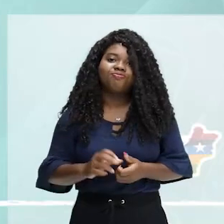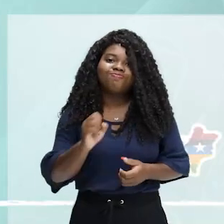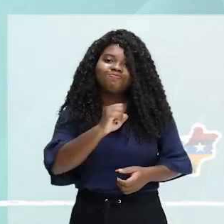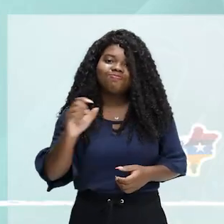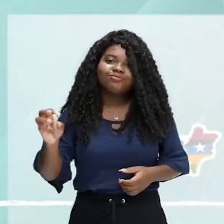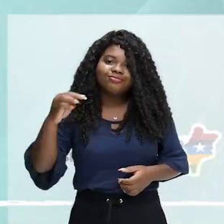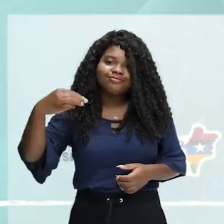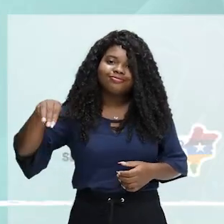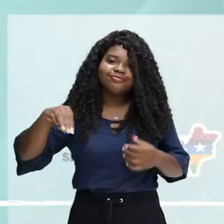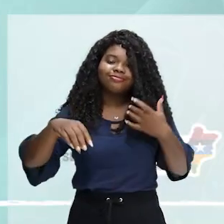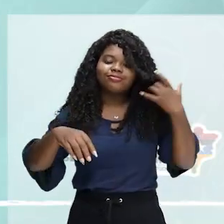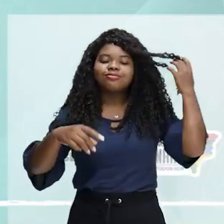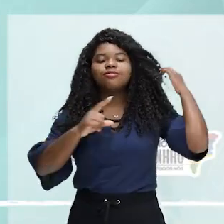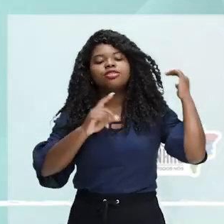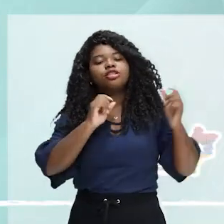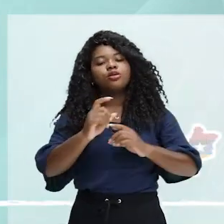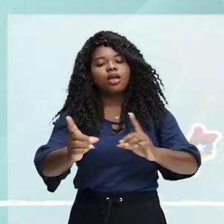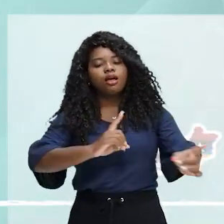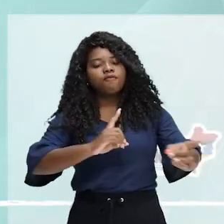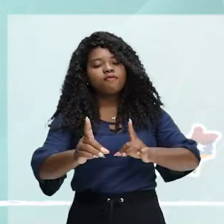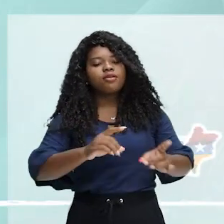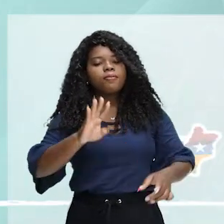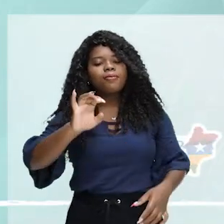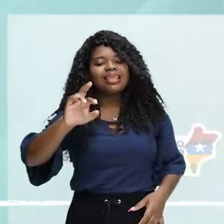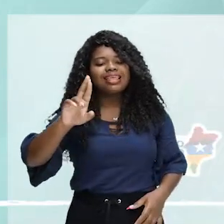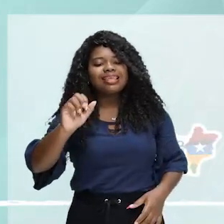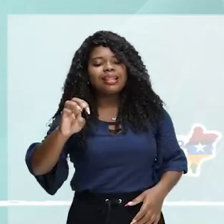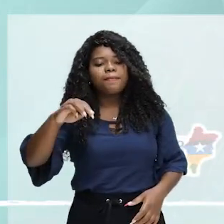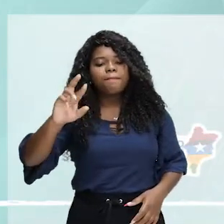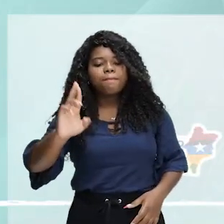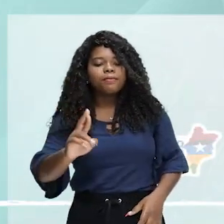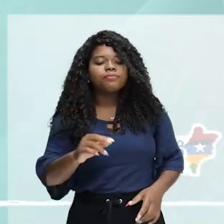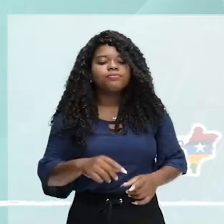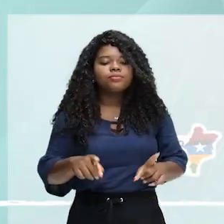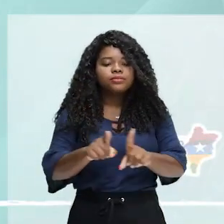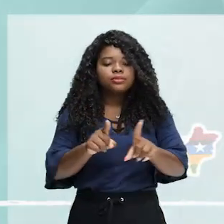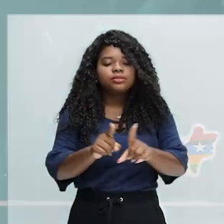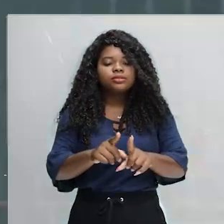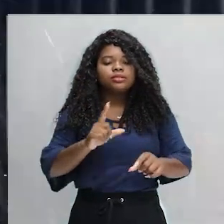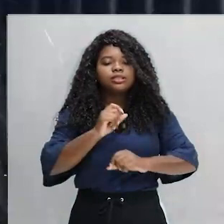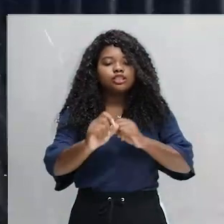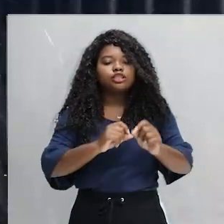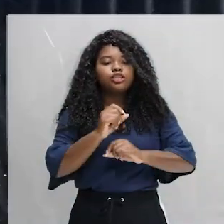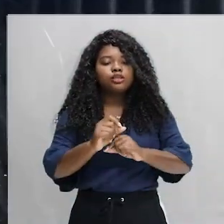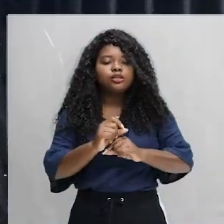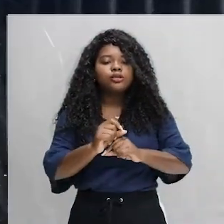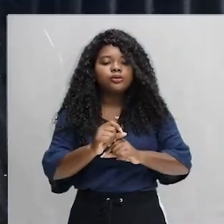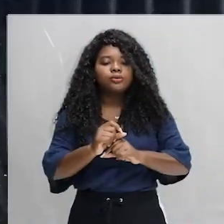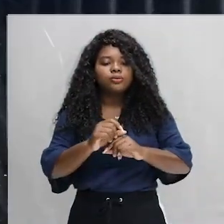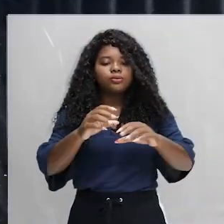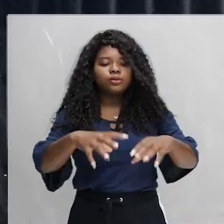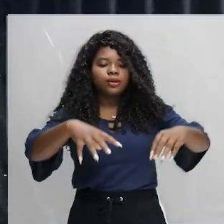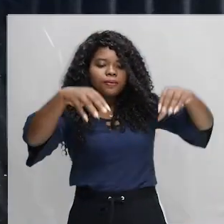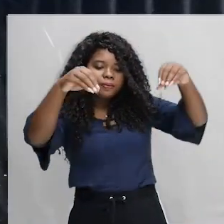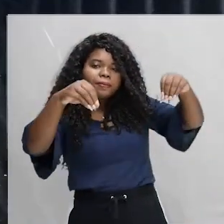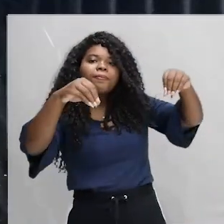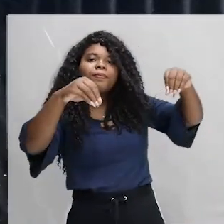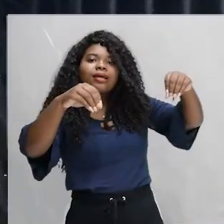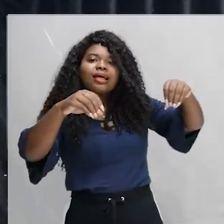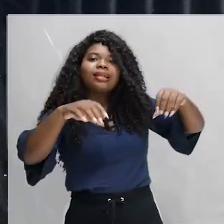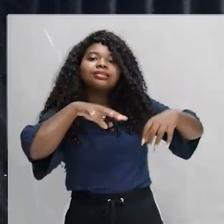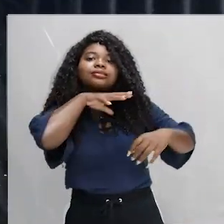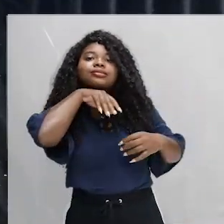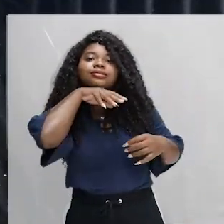Maranhão. Aqui eu tenho a Avenida Beira-Mar, gente, para quem não conhece. Aqui é o Palácio dos Leões, né, a sede aí do governo